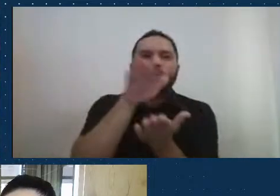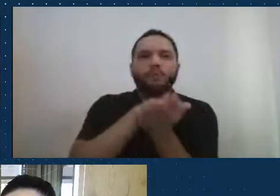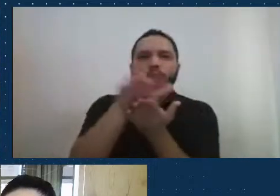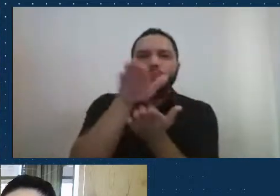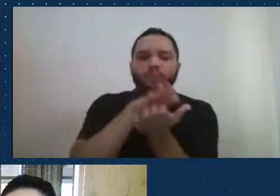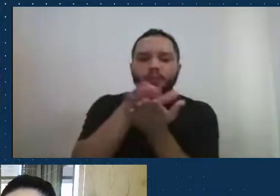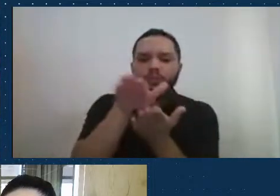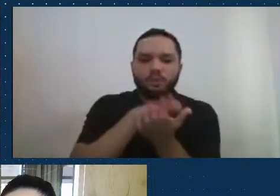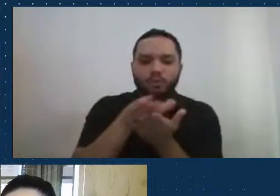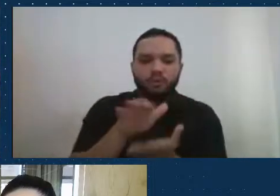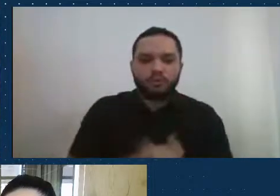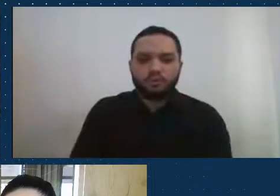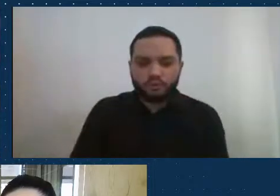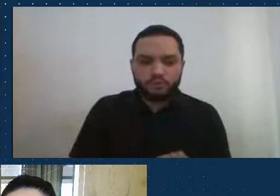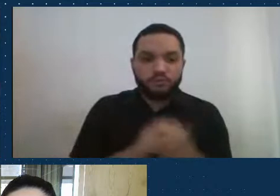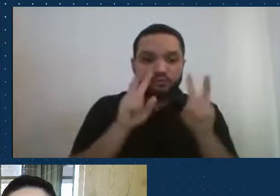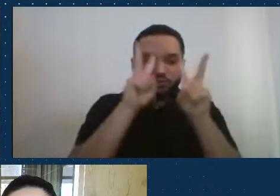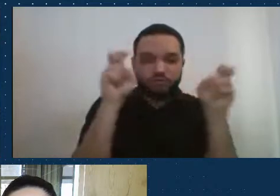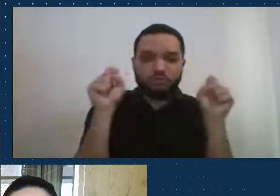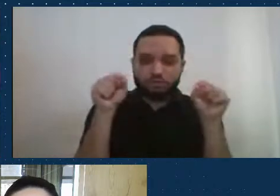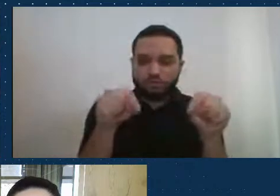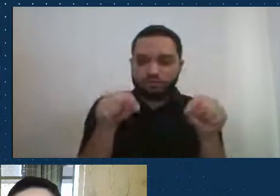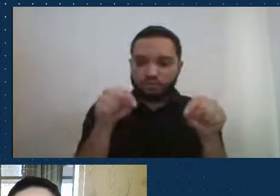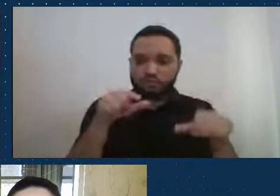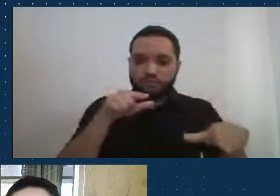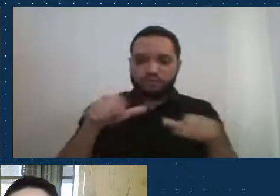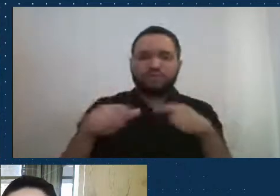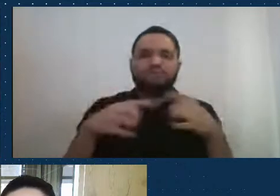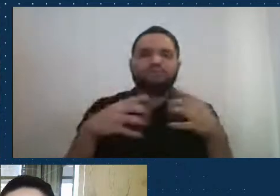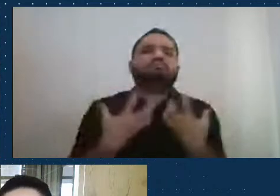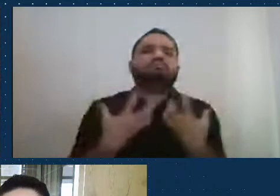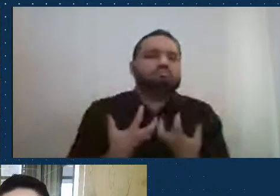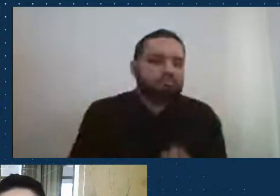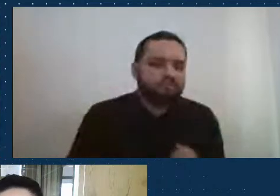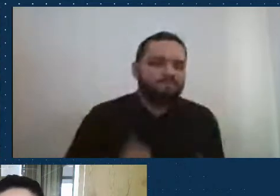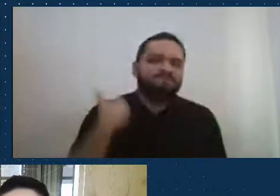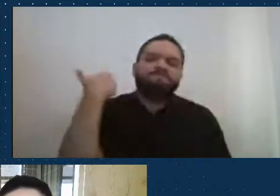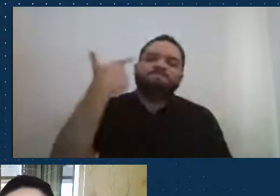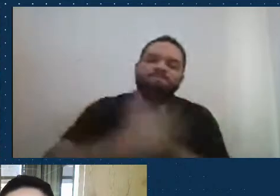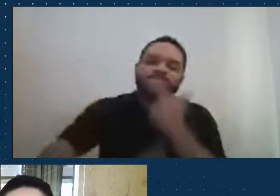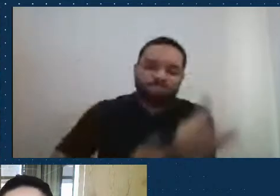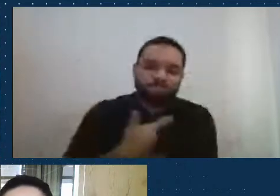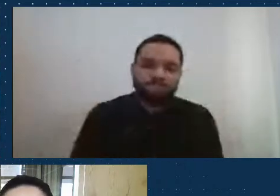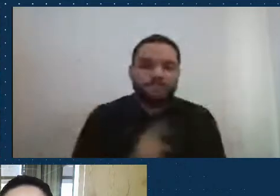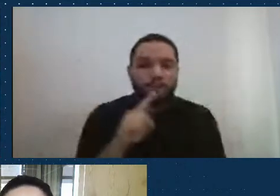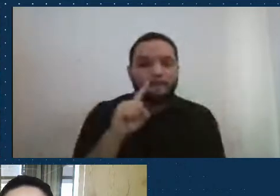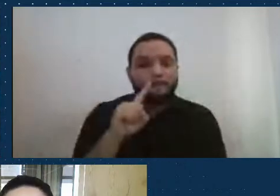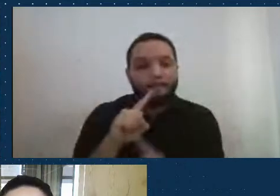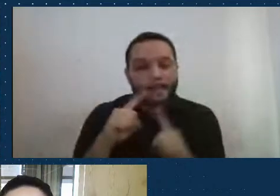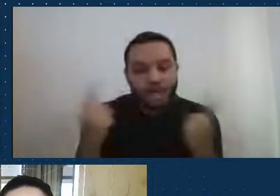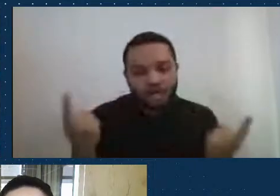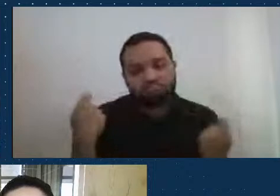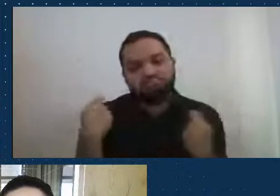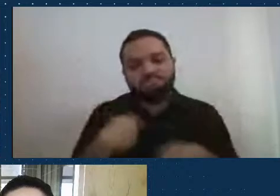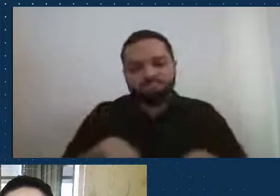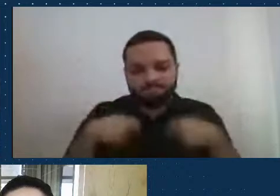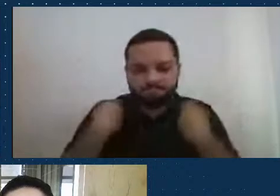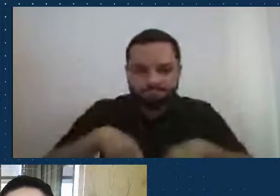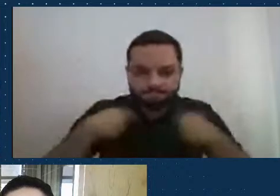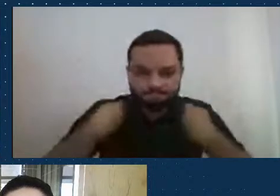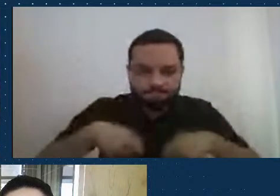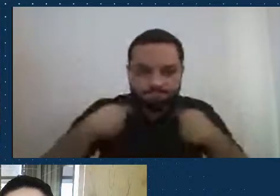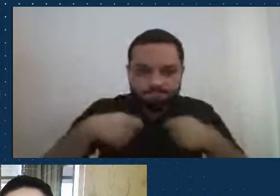alcance sobre aquele tema. É um trabalho exaustivo, né? Mas necessário para, inclusive, a gente poder dizer